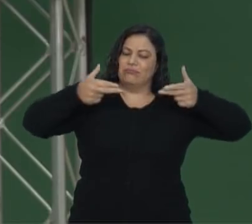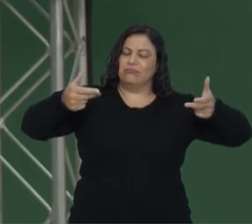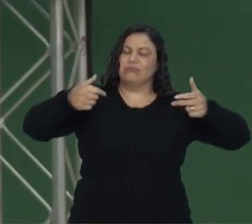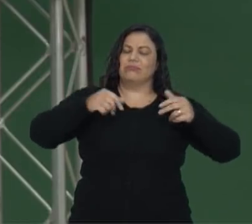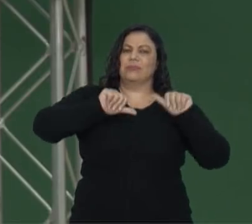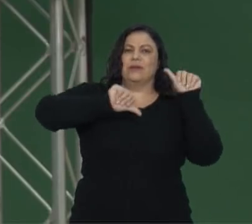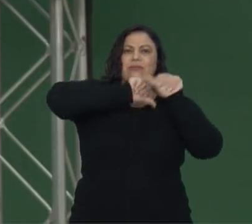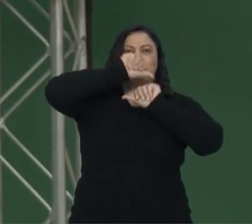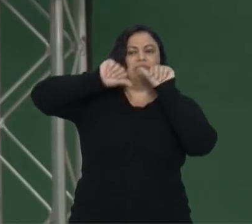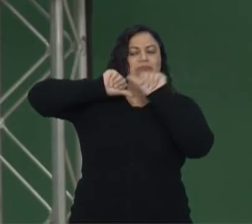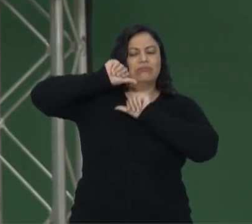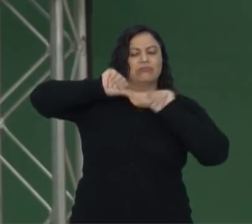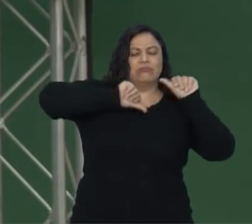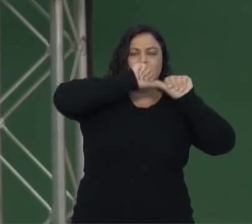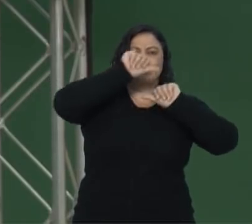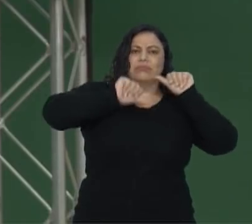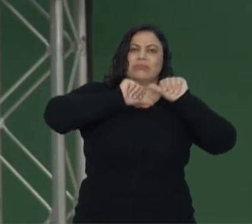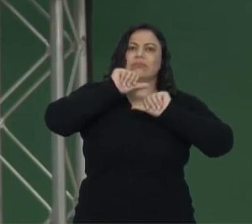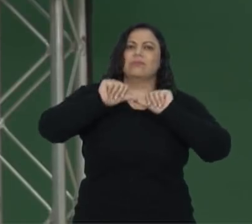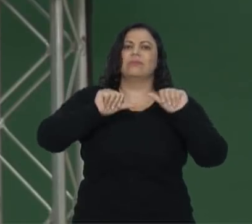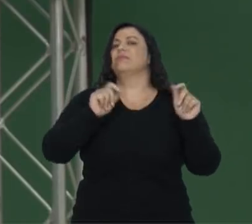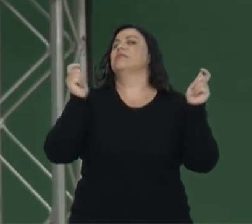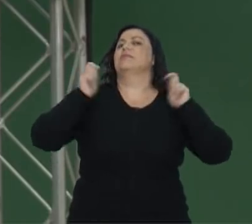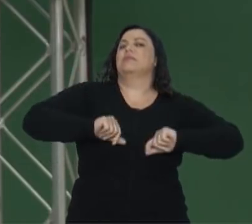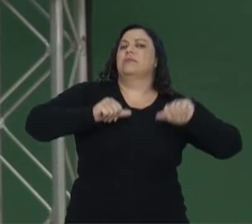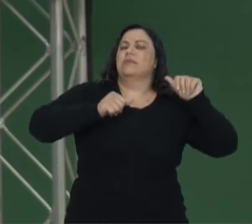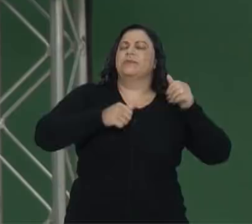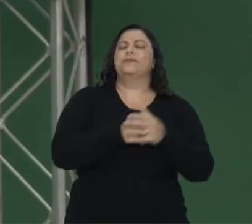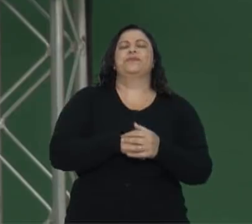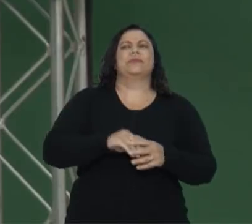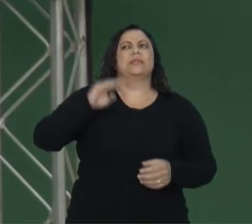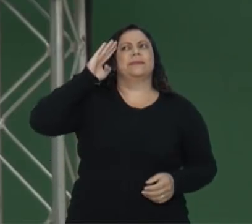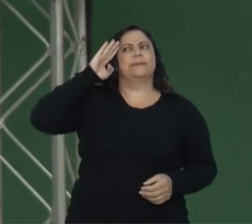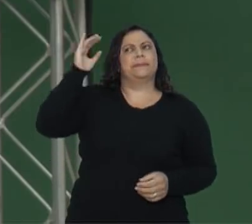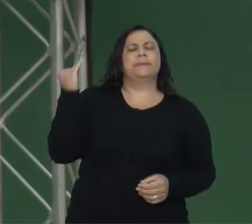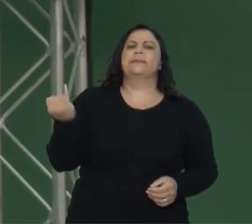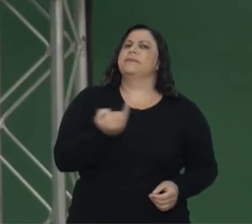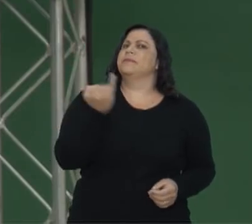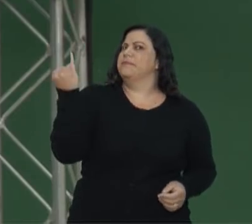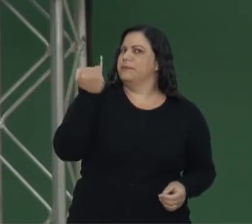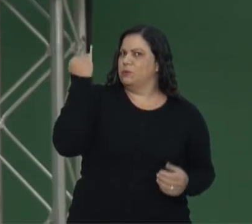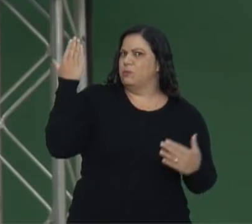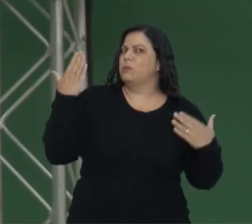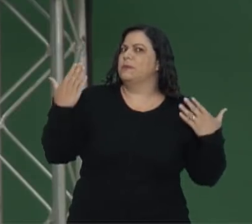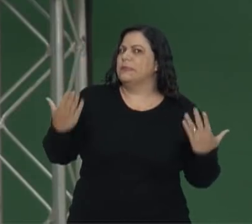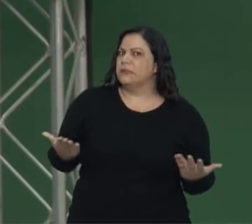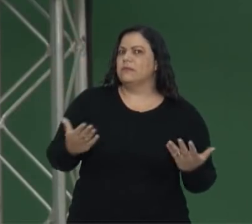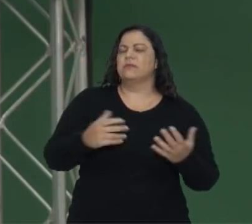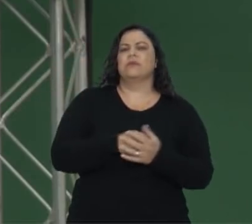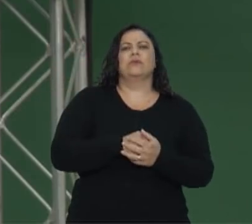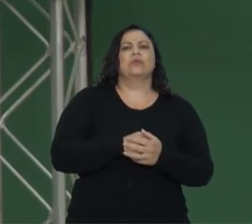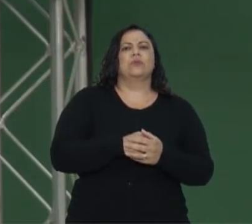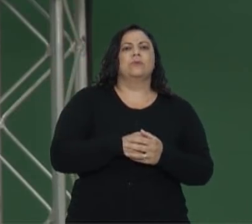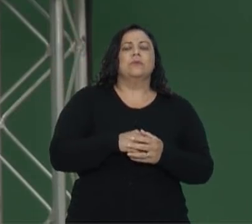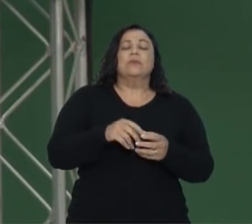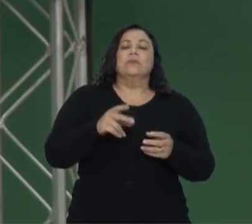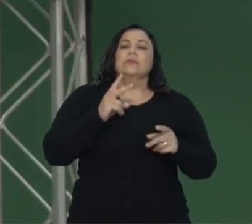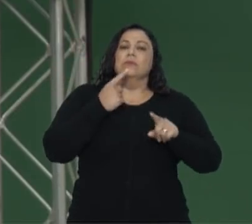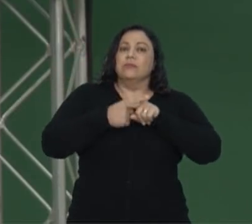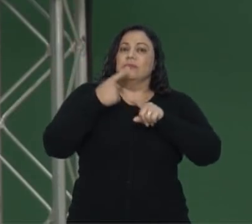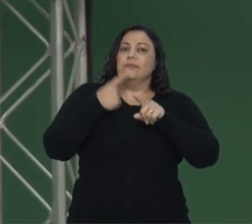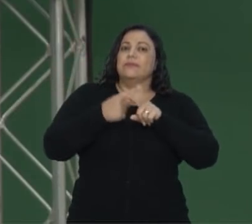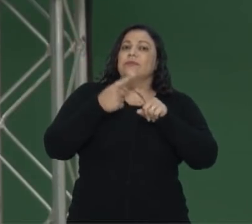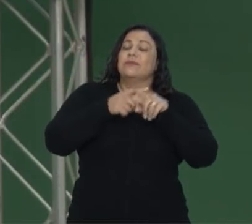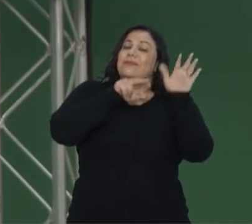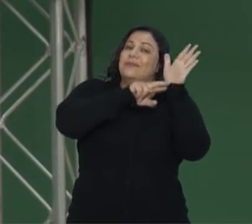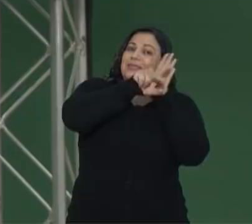essa transformação química é essencial para o processo? Eu tenho continuamente, graças às